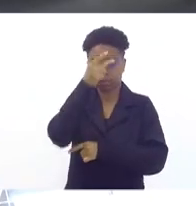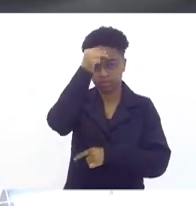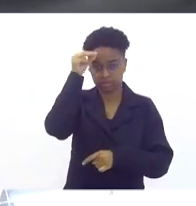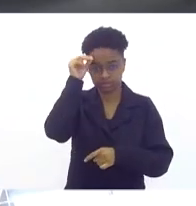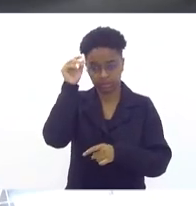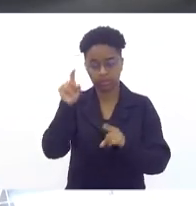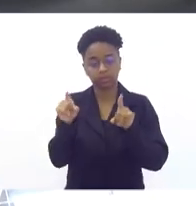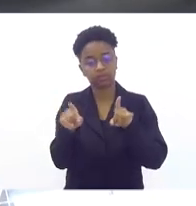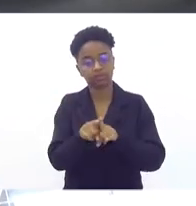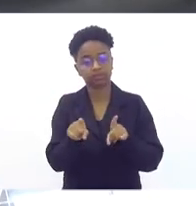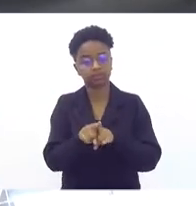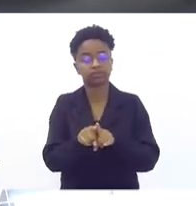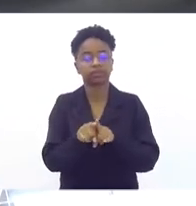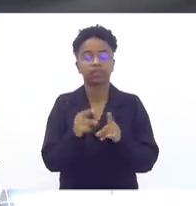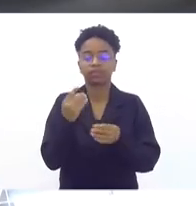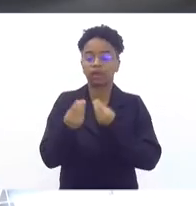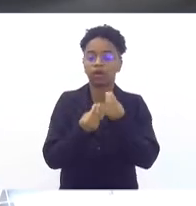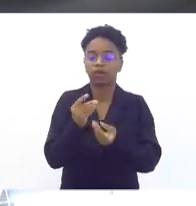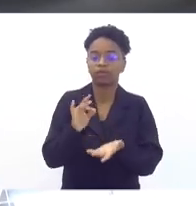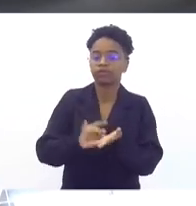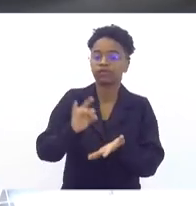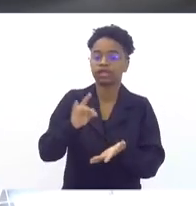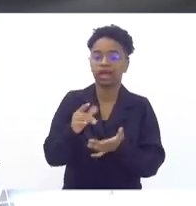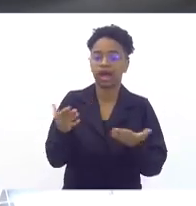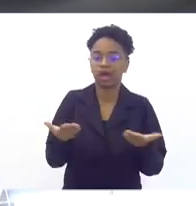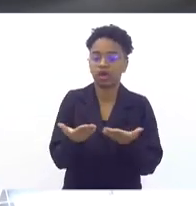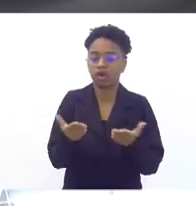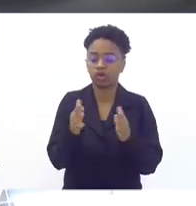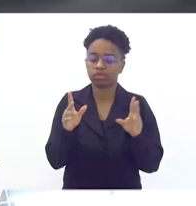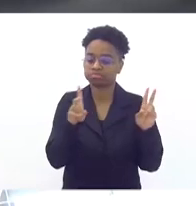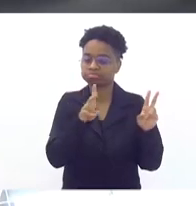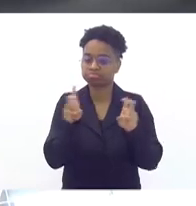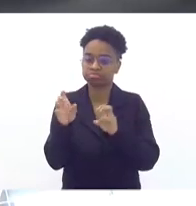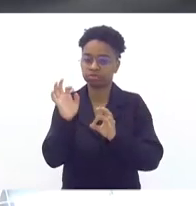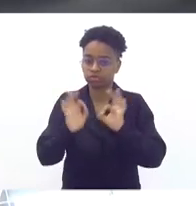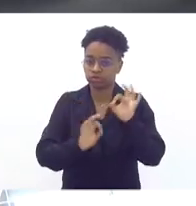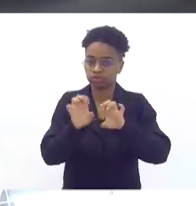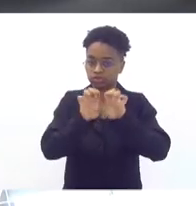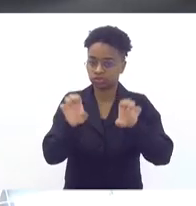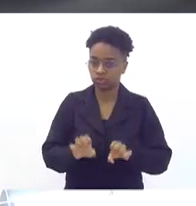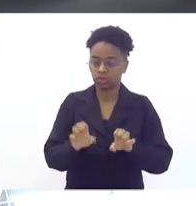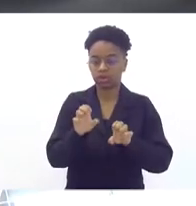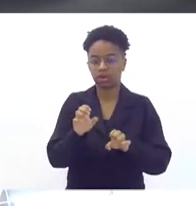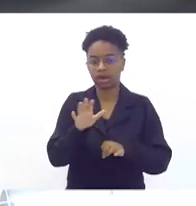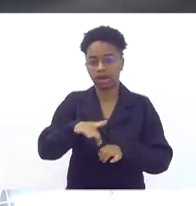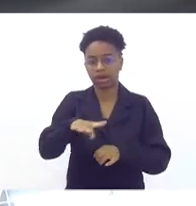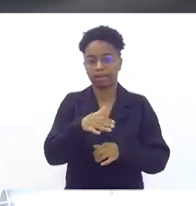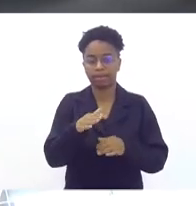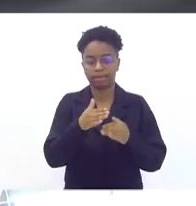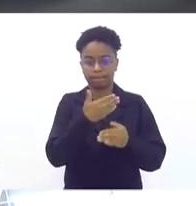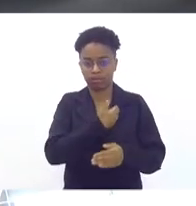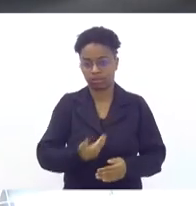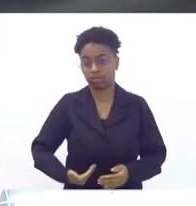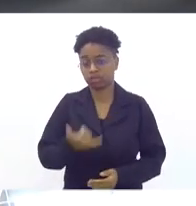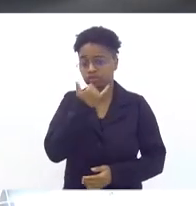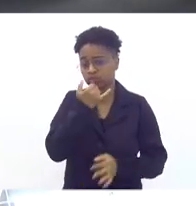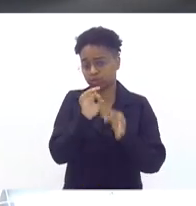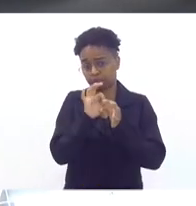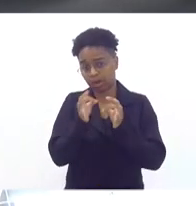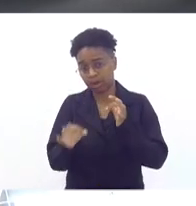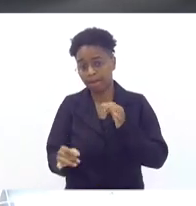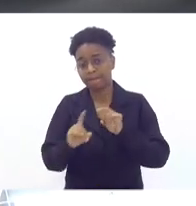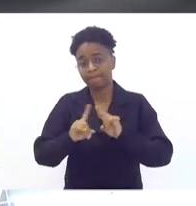no na real conjuntura e estrutura da ordem pública muito obrigado pelo convite desculpa por me alongar mas eu acho